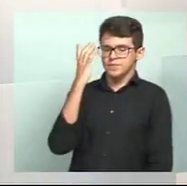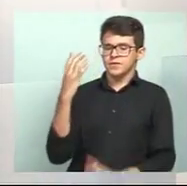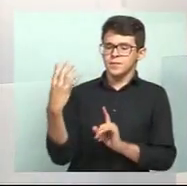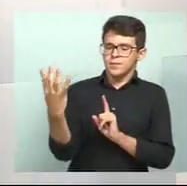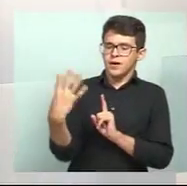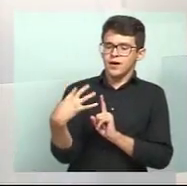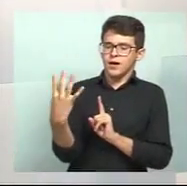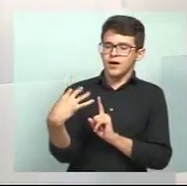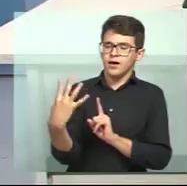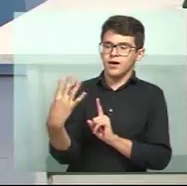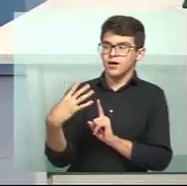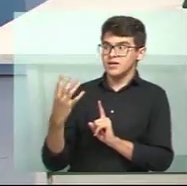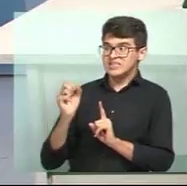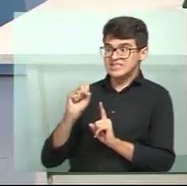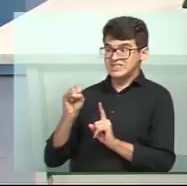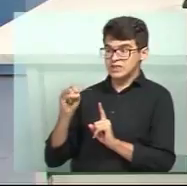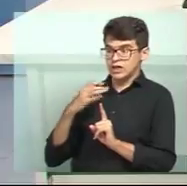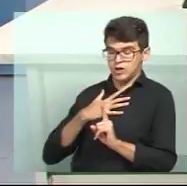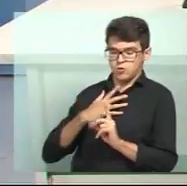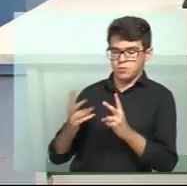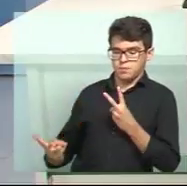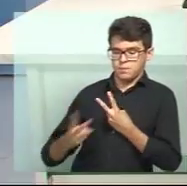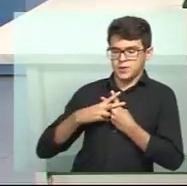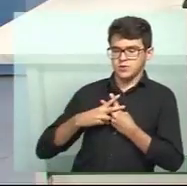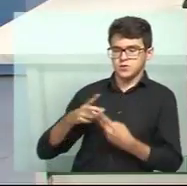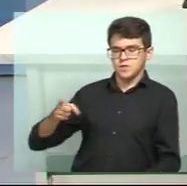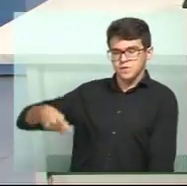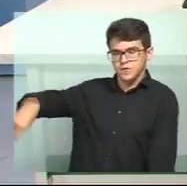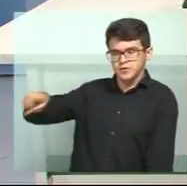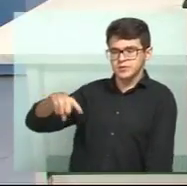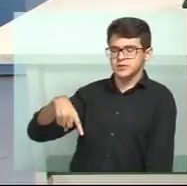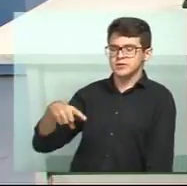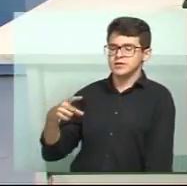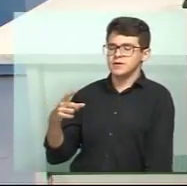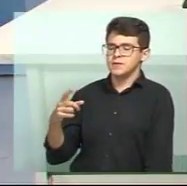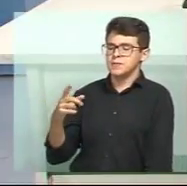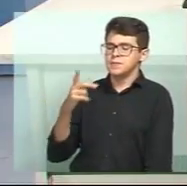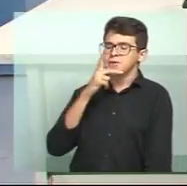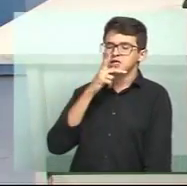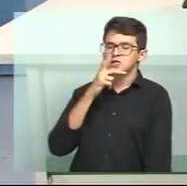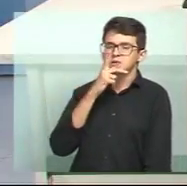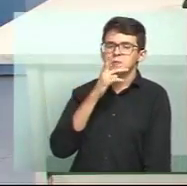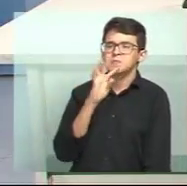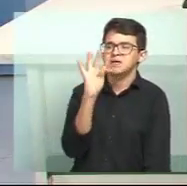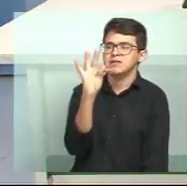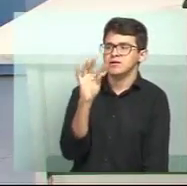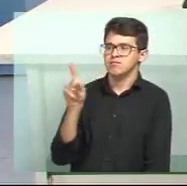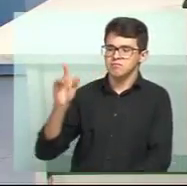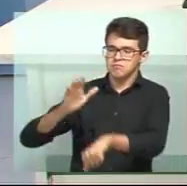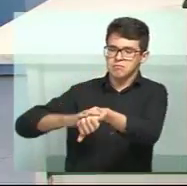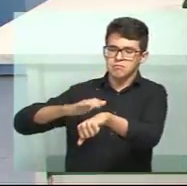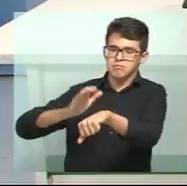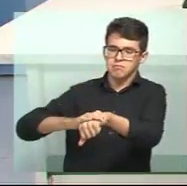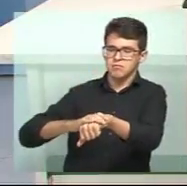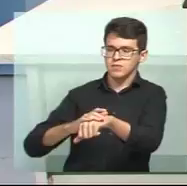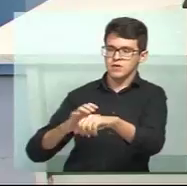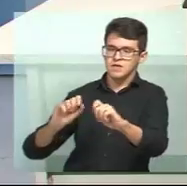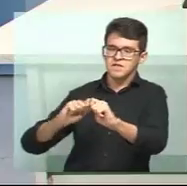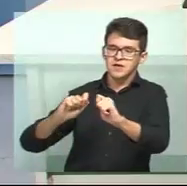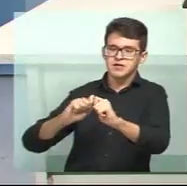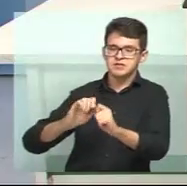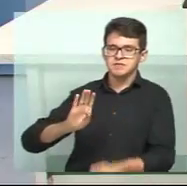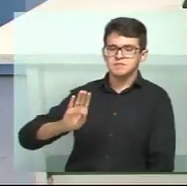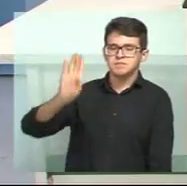seja preso, vocês têm que fazer o movimento do povo brasileiro para manter a candidatura.